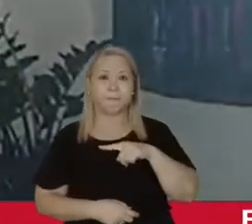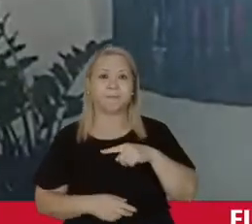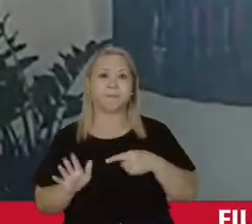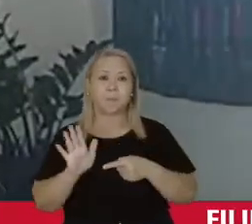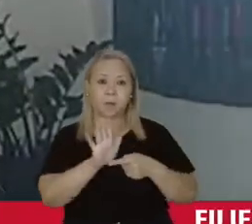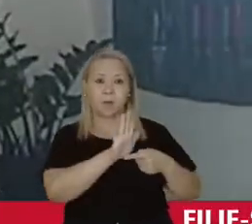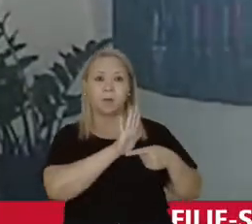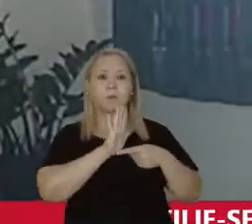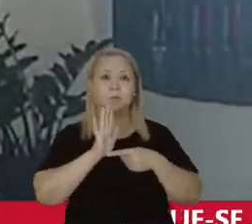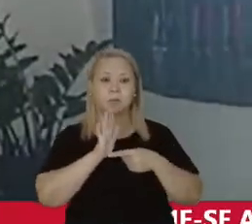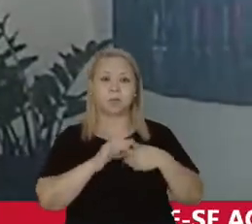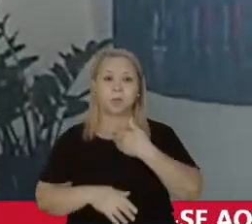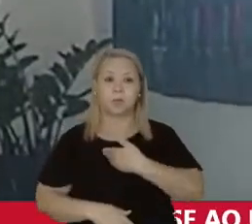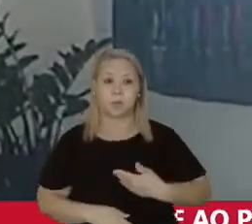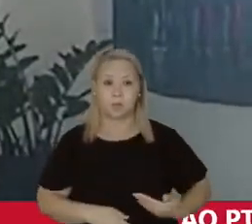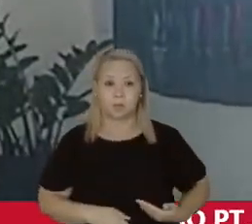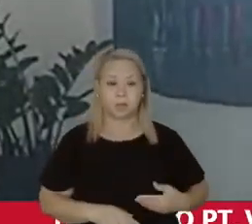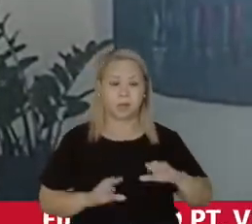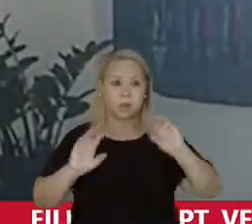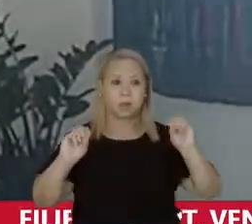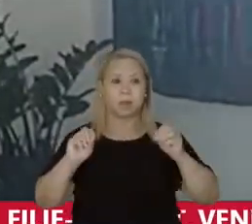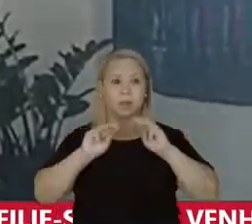evidente, né, com o Bolsonaro na ONU,